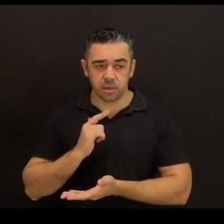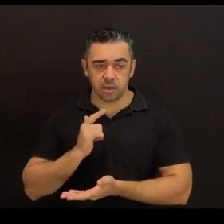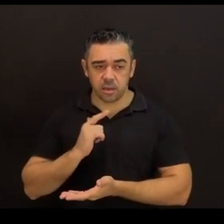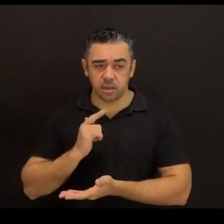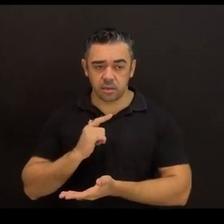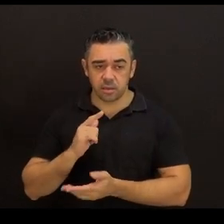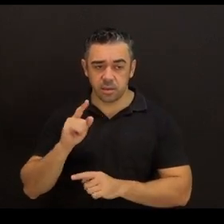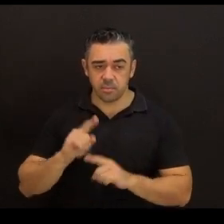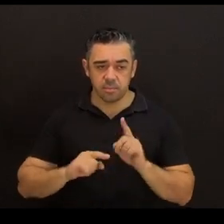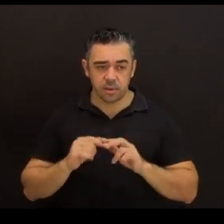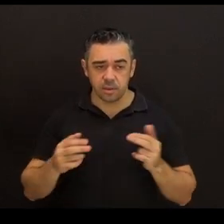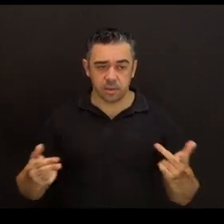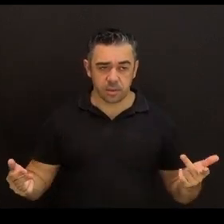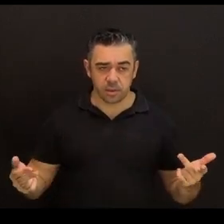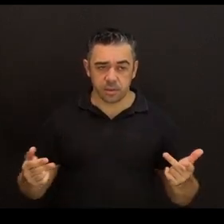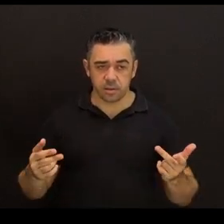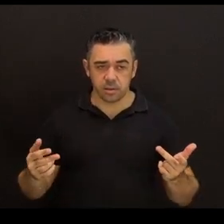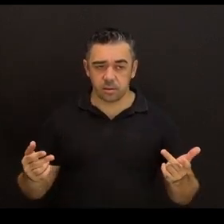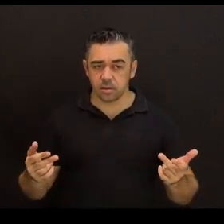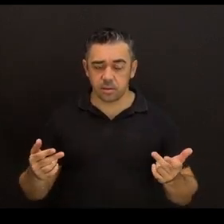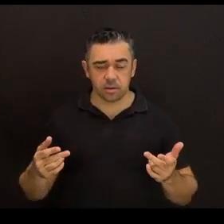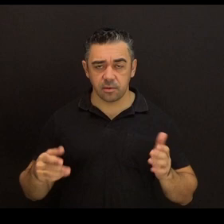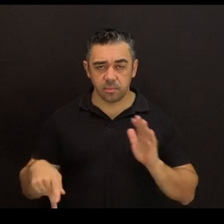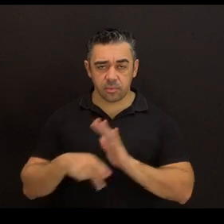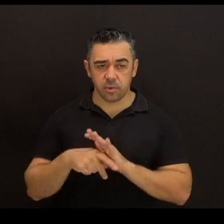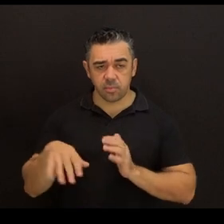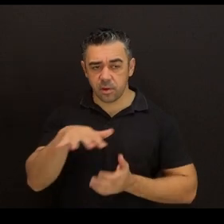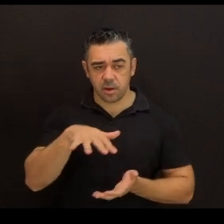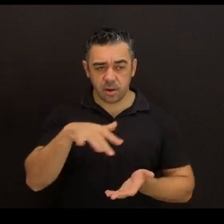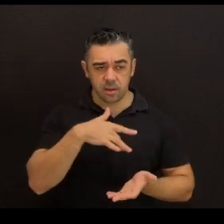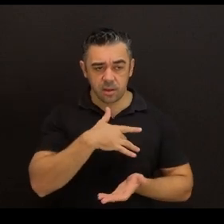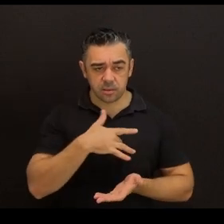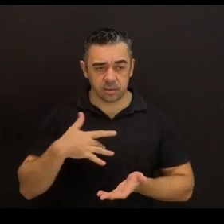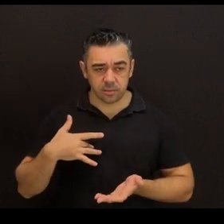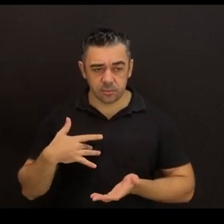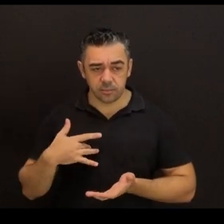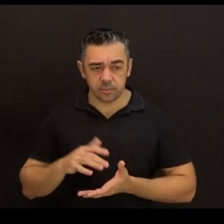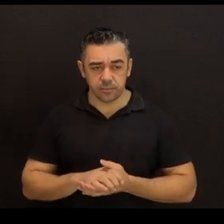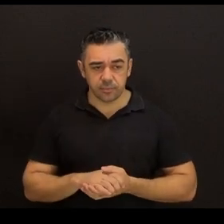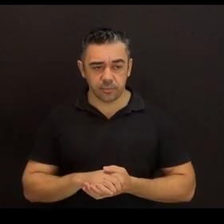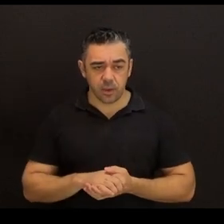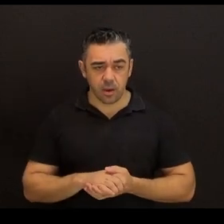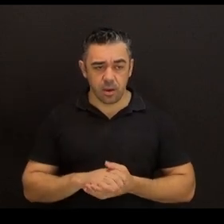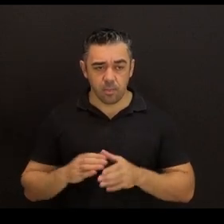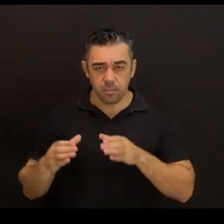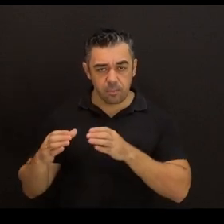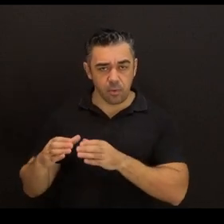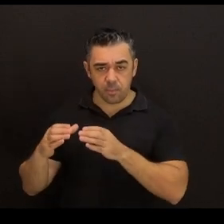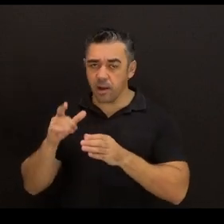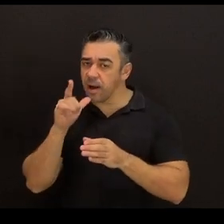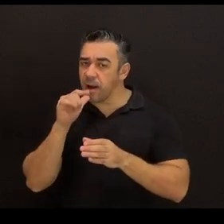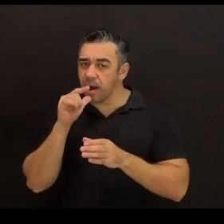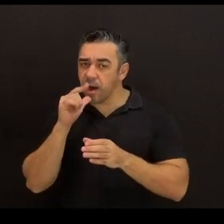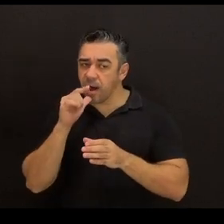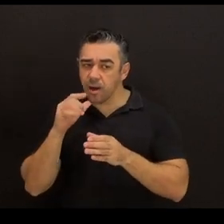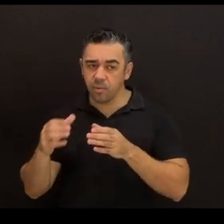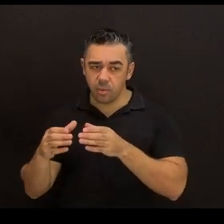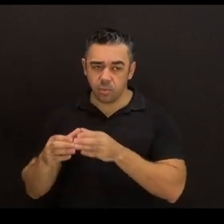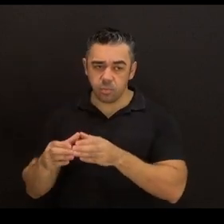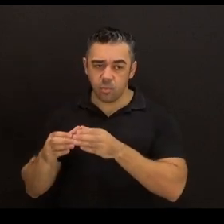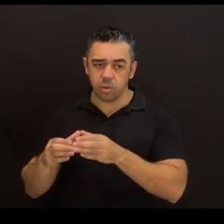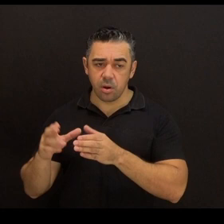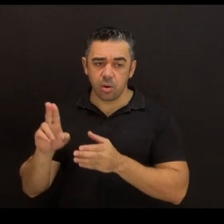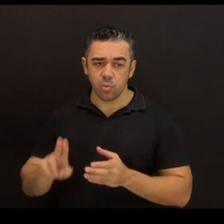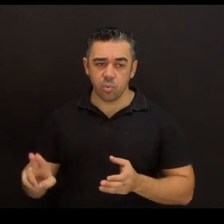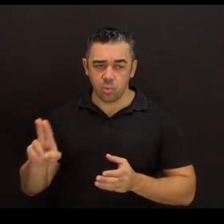documentação da Secretaria de Saúde bombas de pressão de água que segundo relatos são usados nas